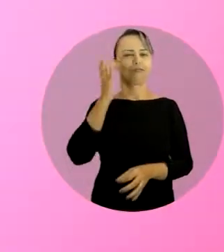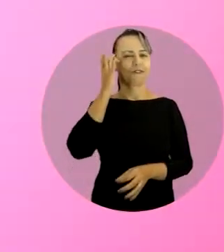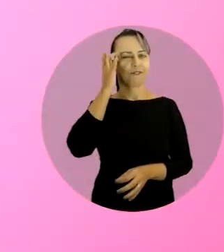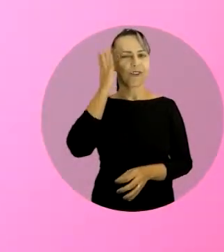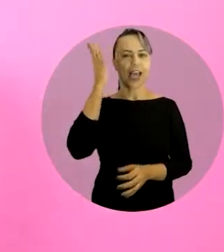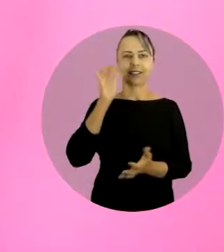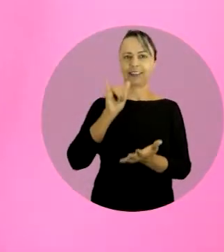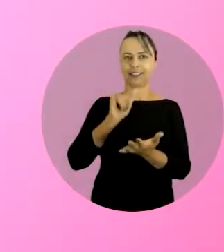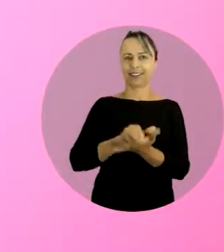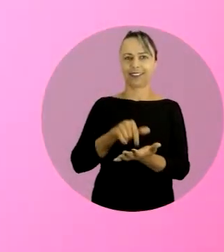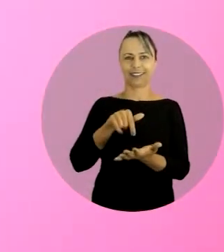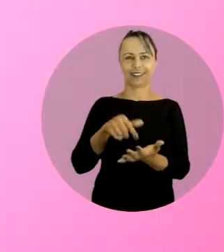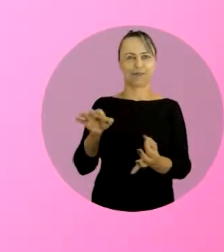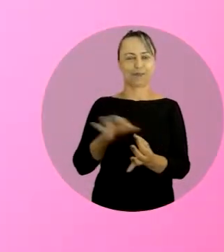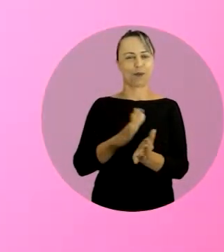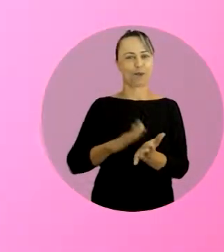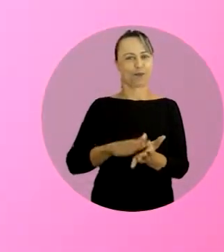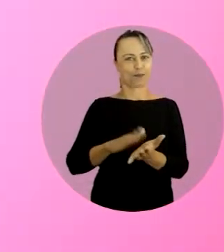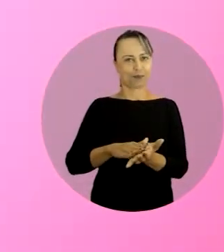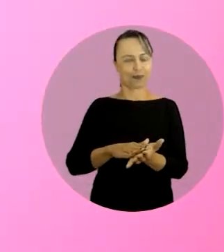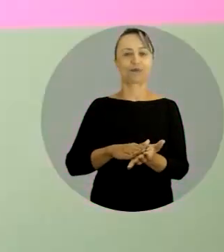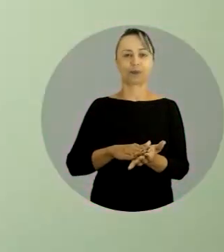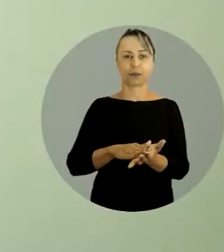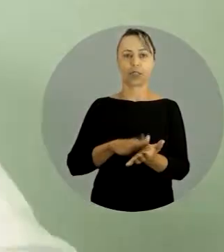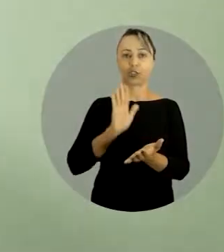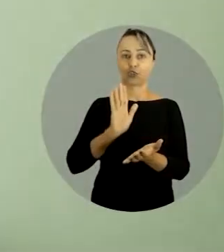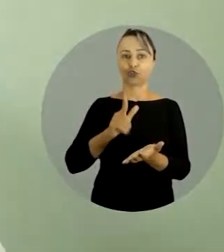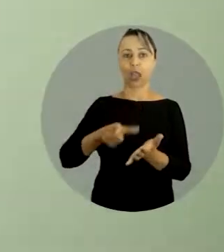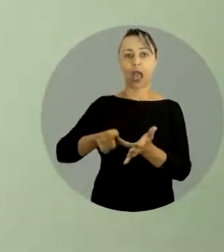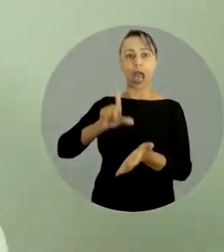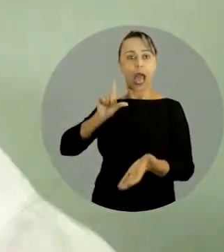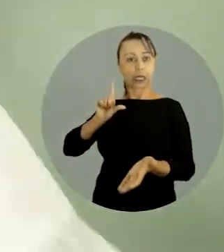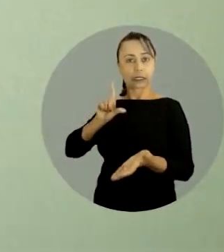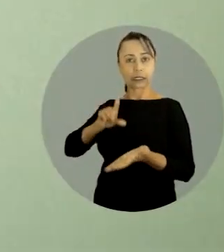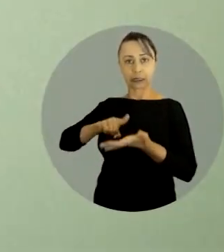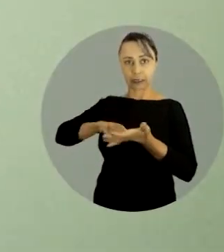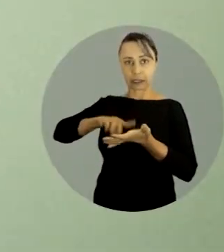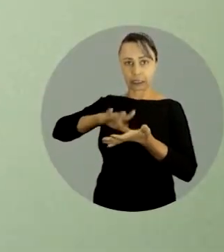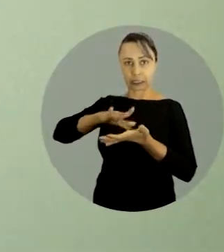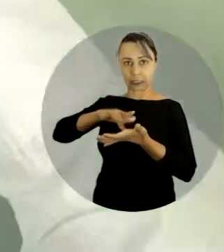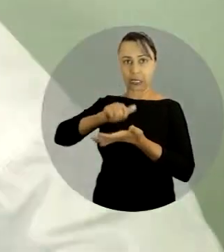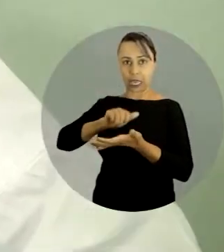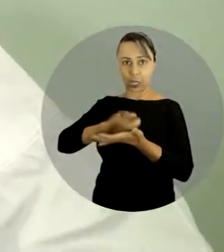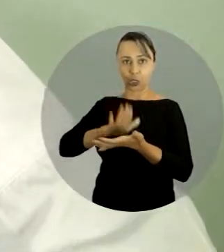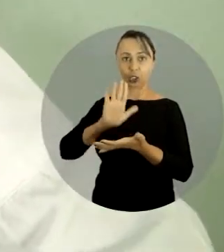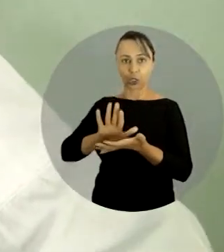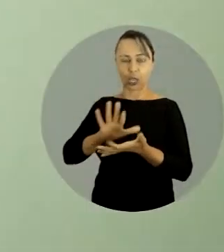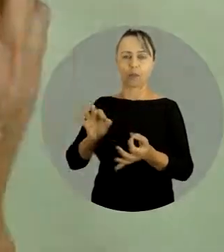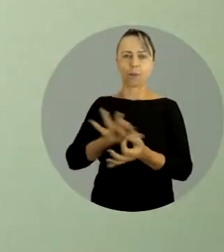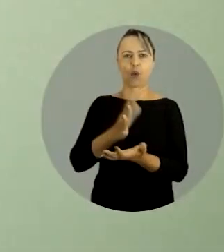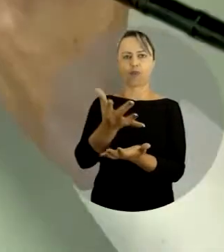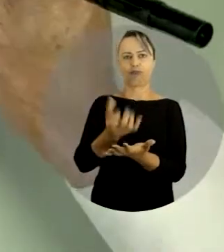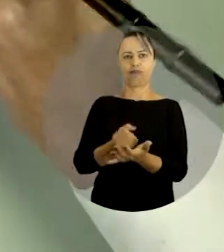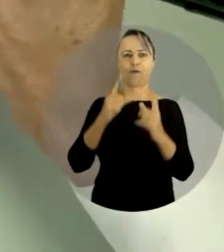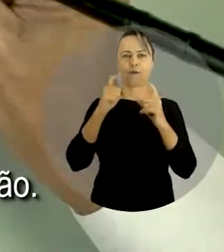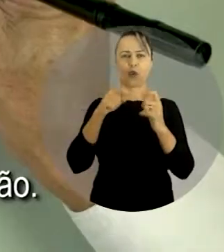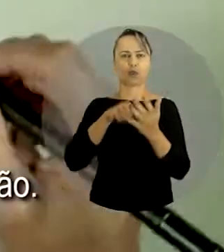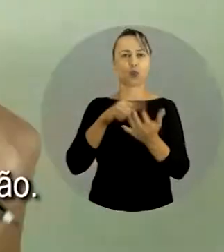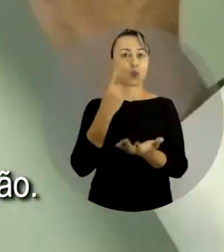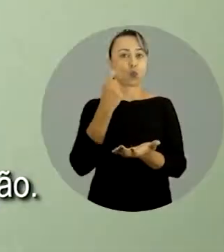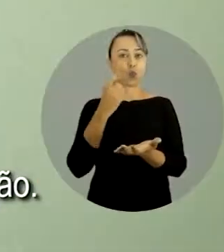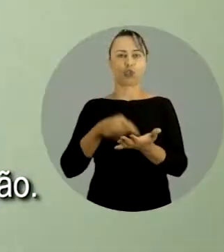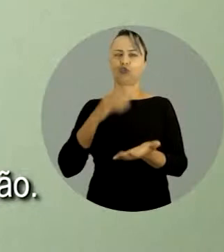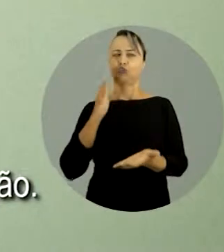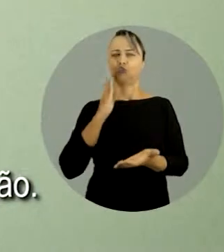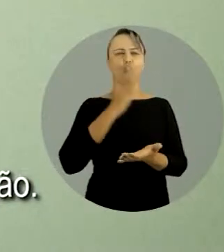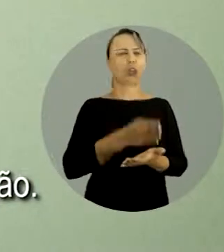Pronto! A via digital do seu título de eleitor está aqui. Se você já tiver feito o cadastro biométrico, seu título digital virá com foto e você